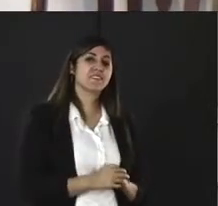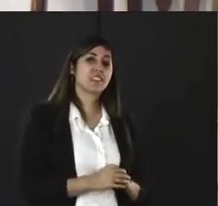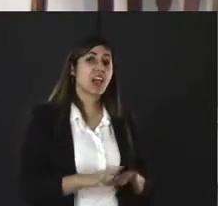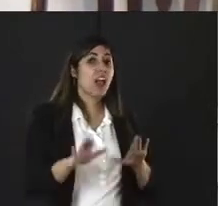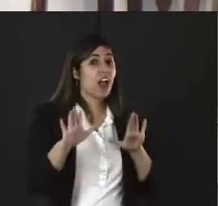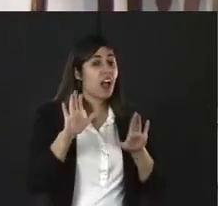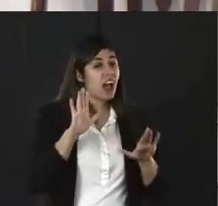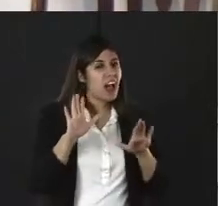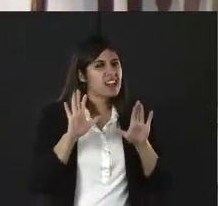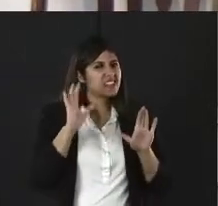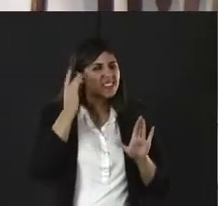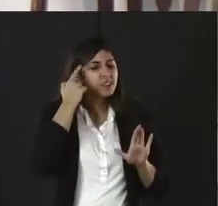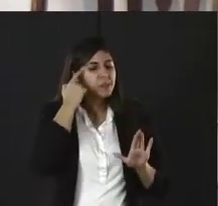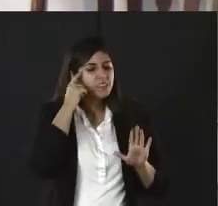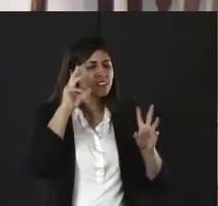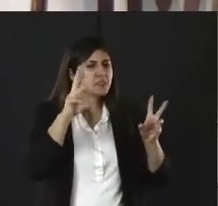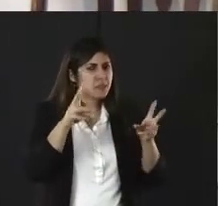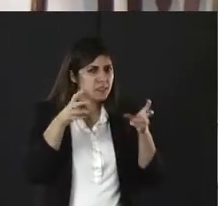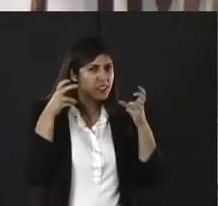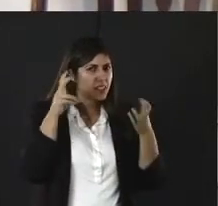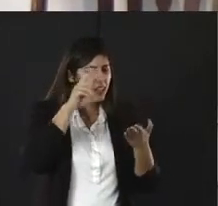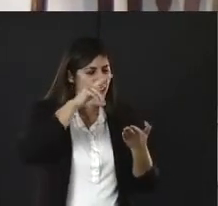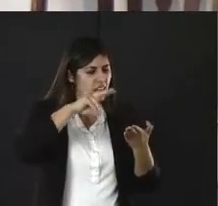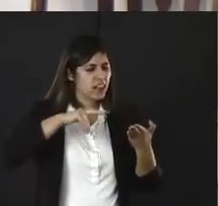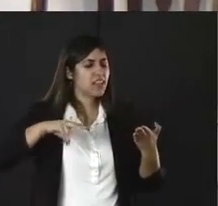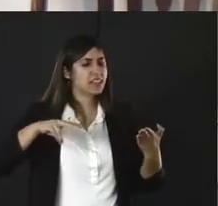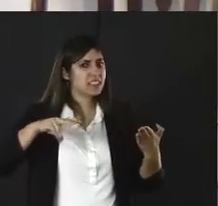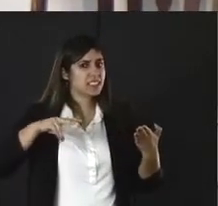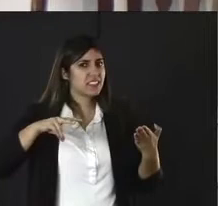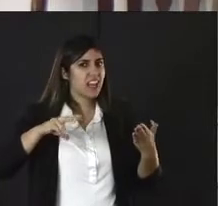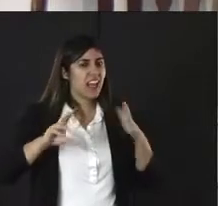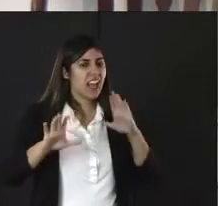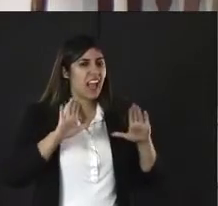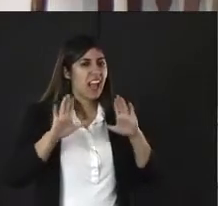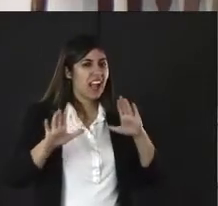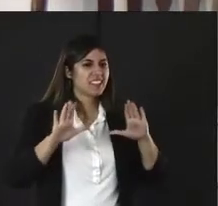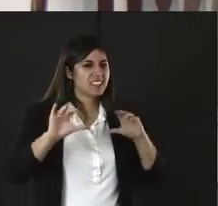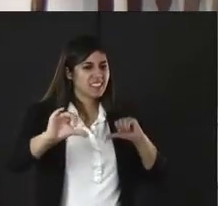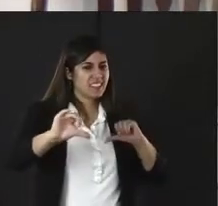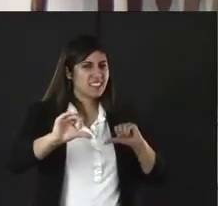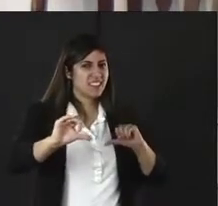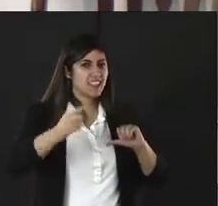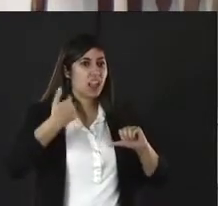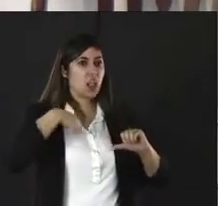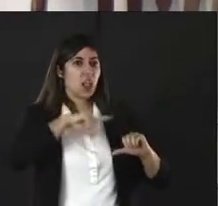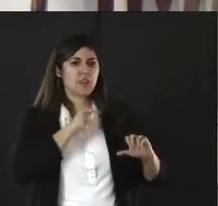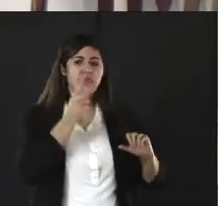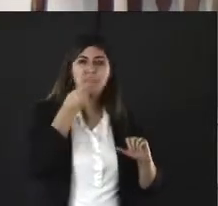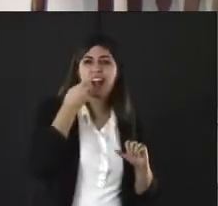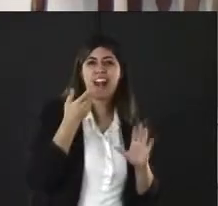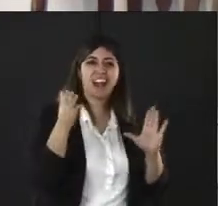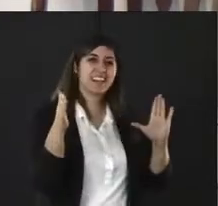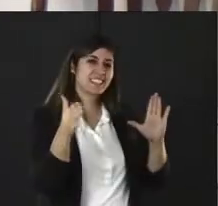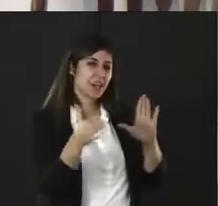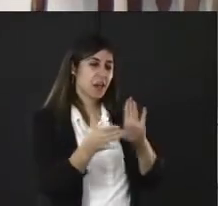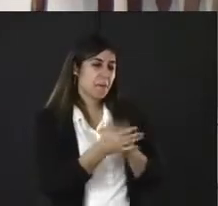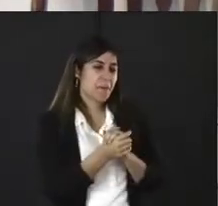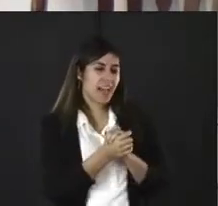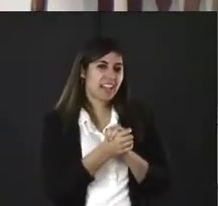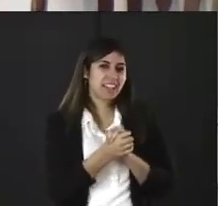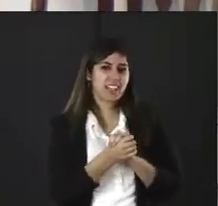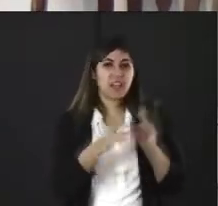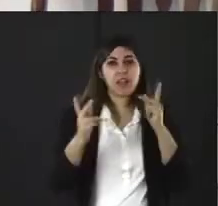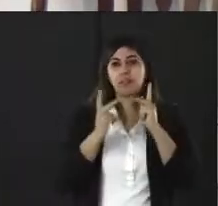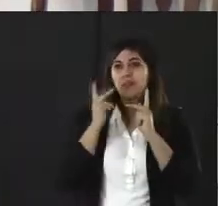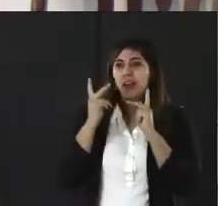embora olhando para o texto acima tentação até por falar de casamento por falar da relação de